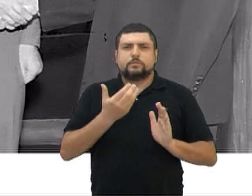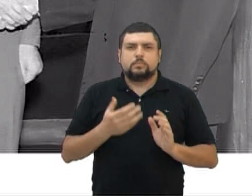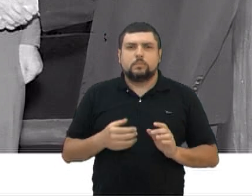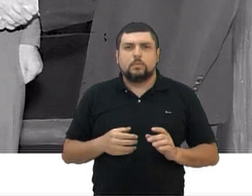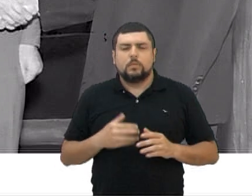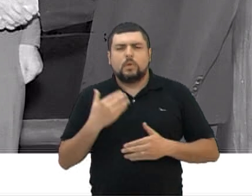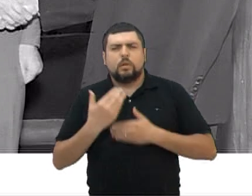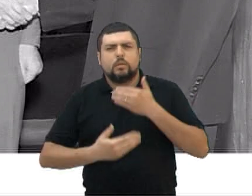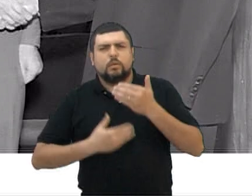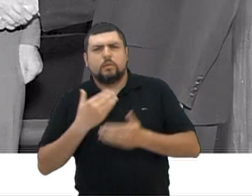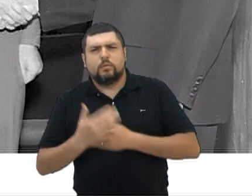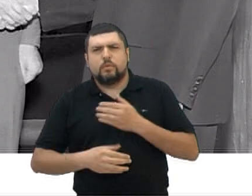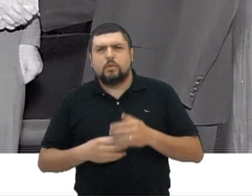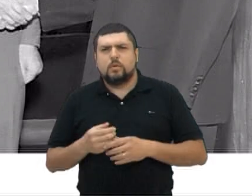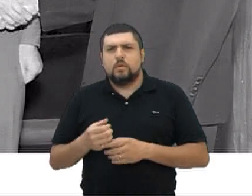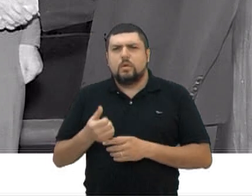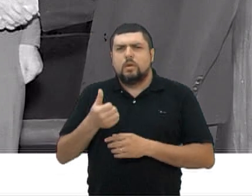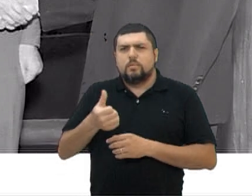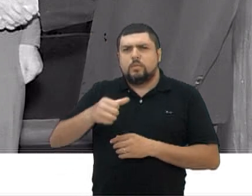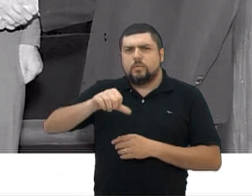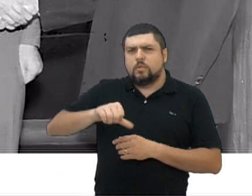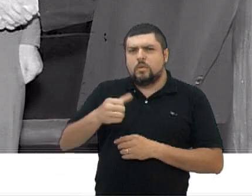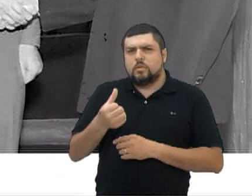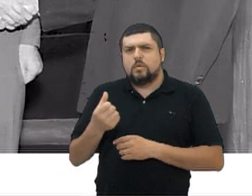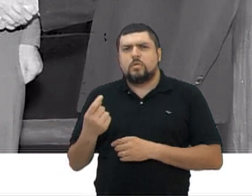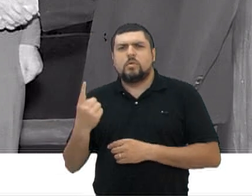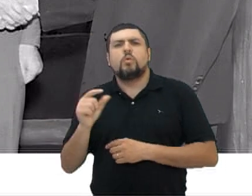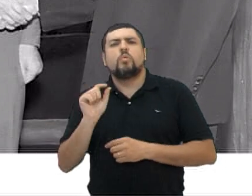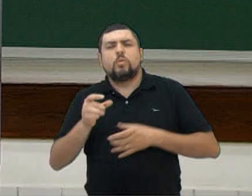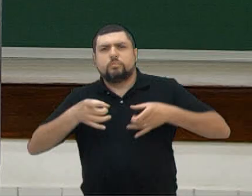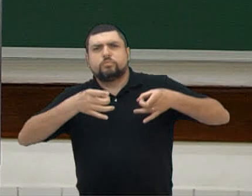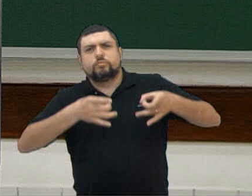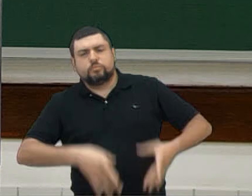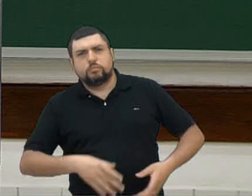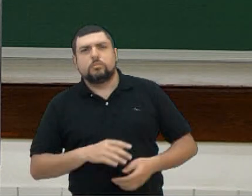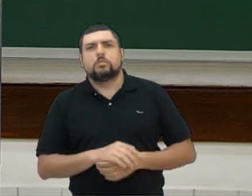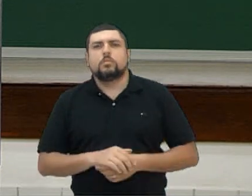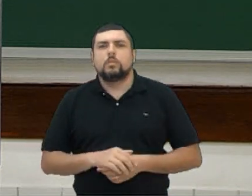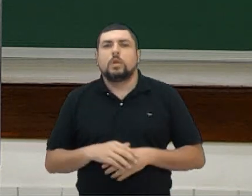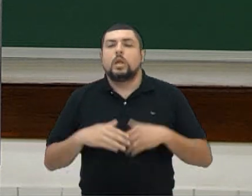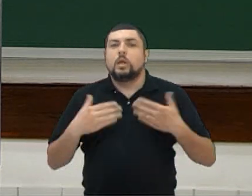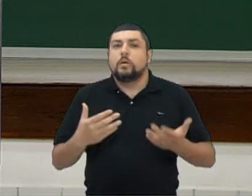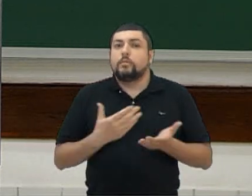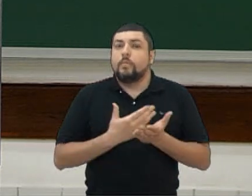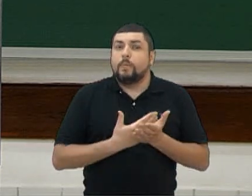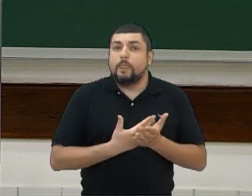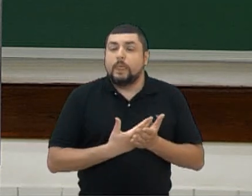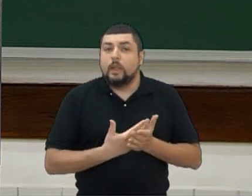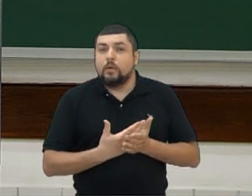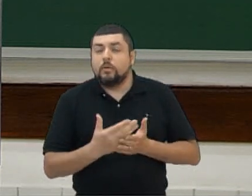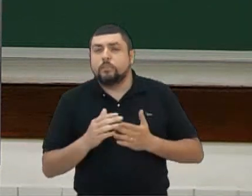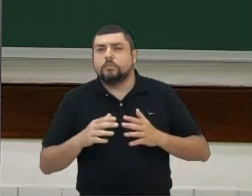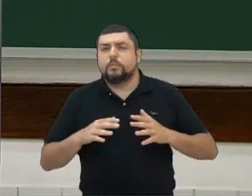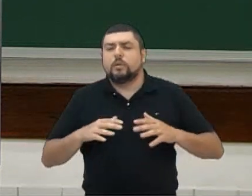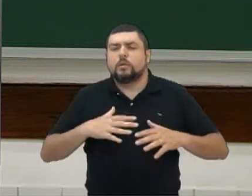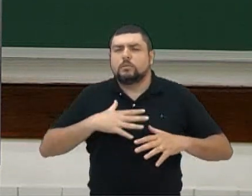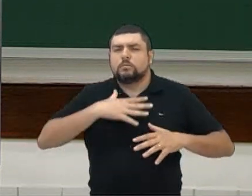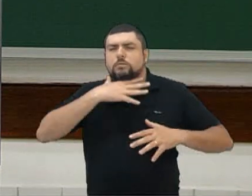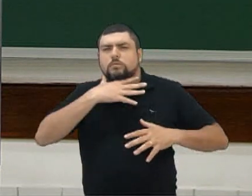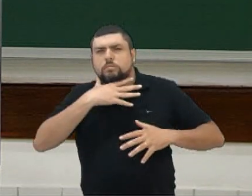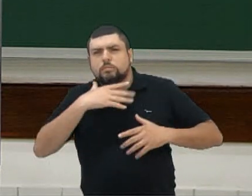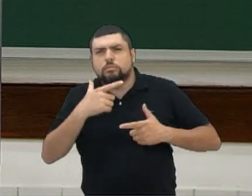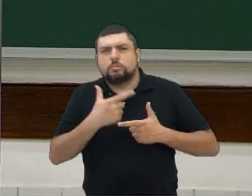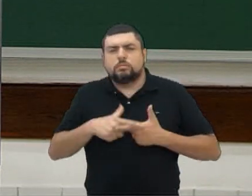ano que ele foi eleito, em 1961. É nesse período que a gente começa a ter uma crise política que vai se intensificar nos próximos